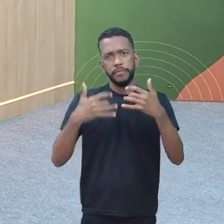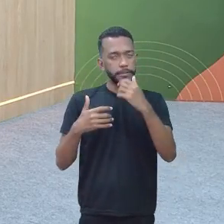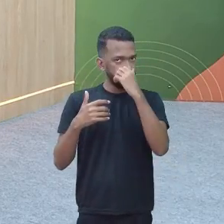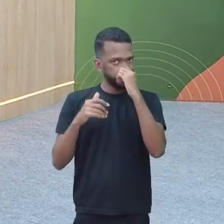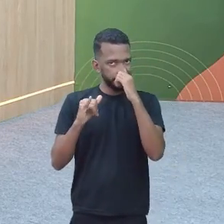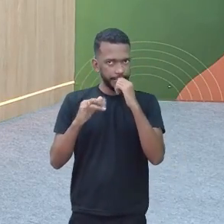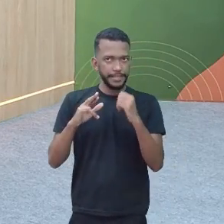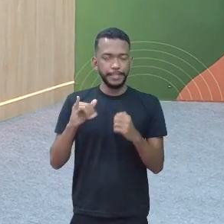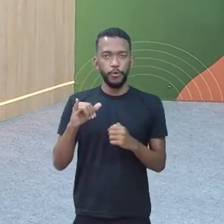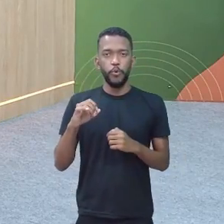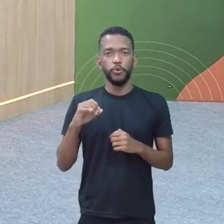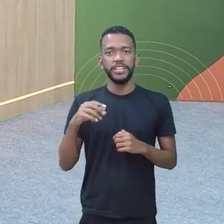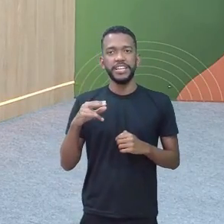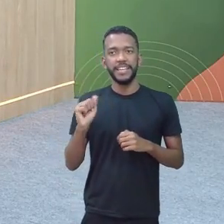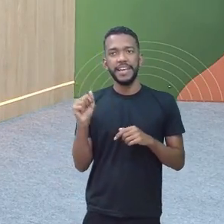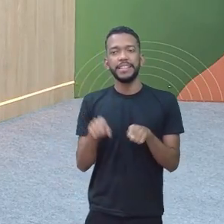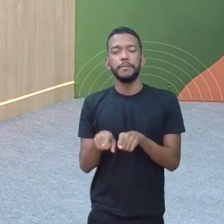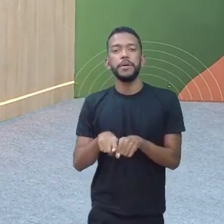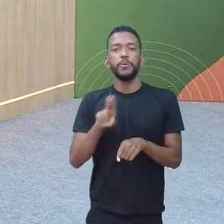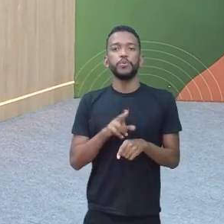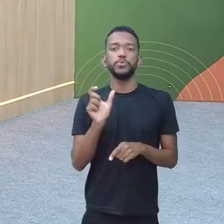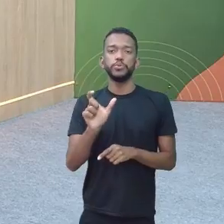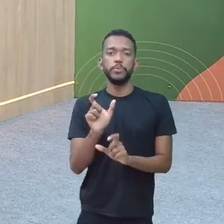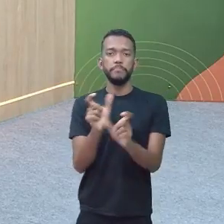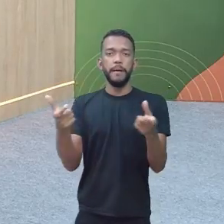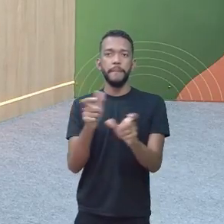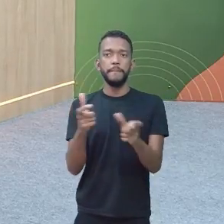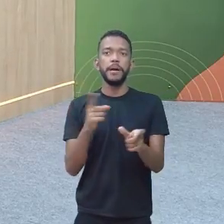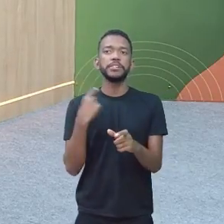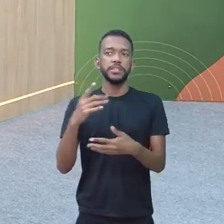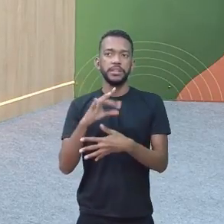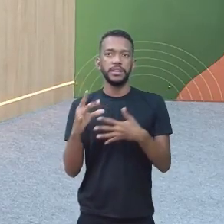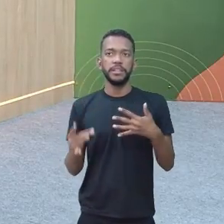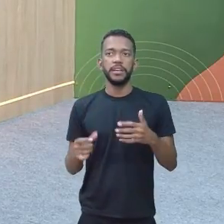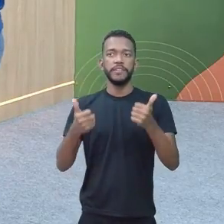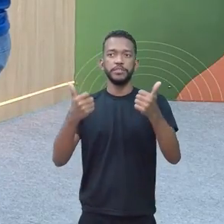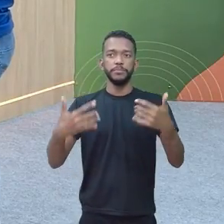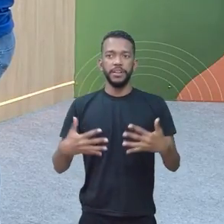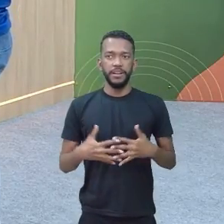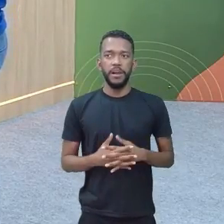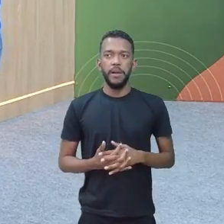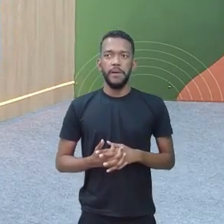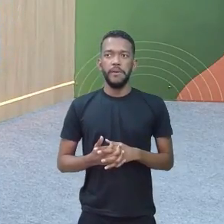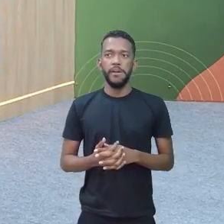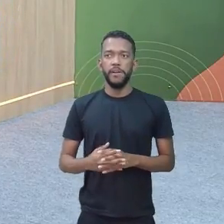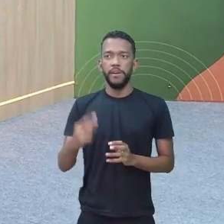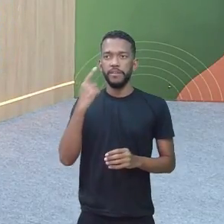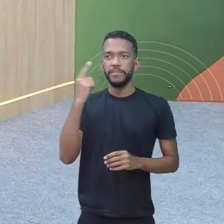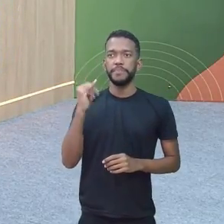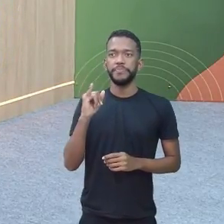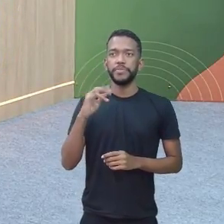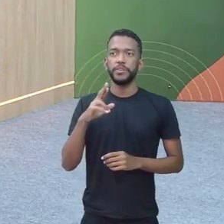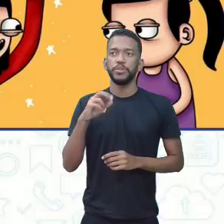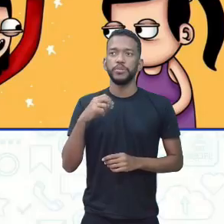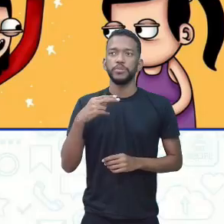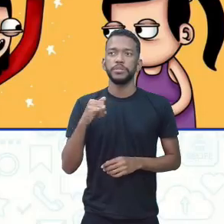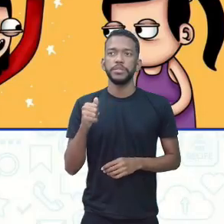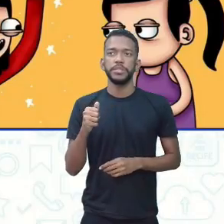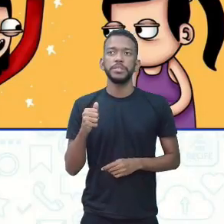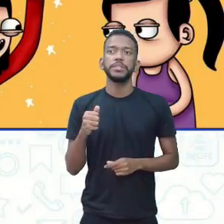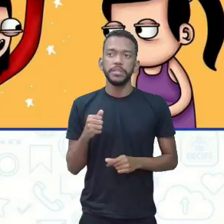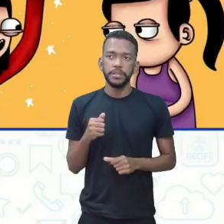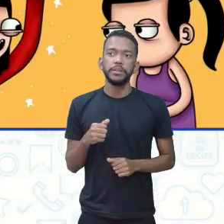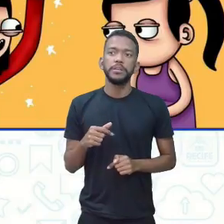ambíguo das palavras em outras aulas, mas a gente vai destrinchar um por um, tá certo? A ironia é uma figura por meio